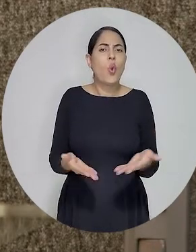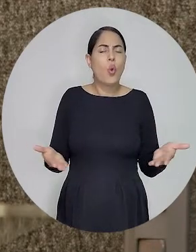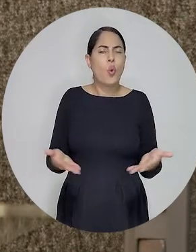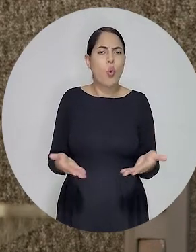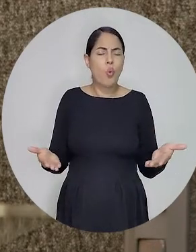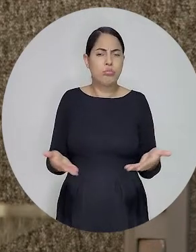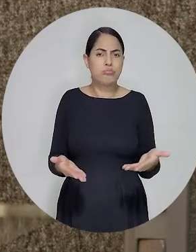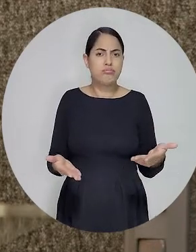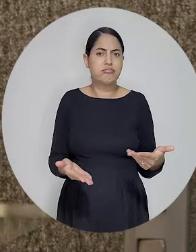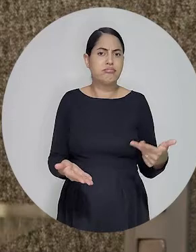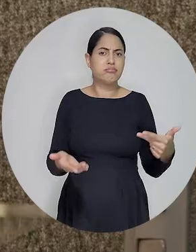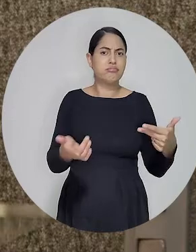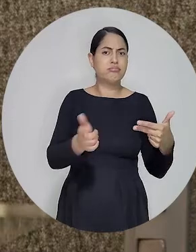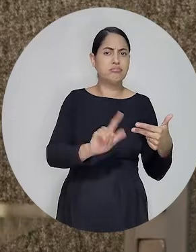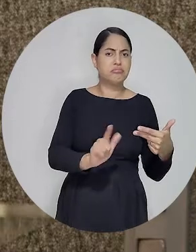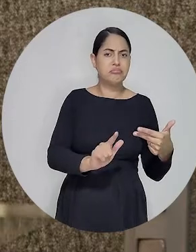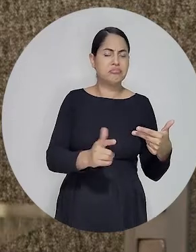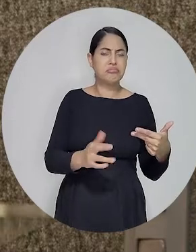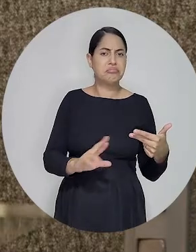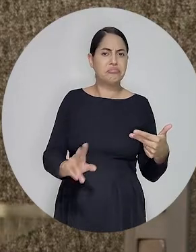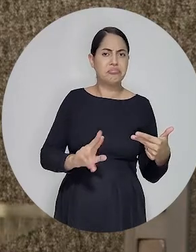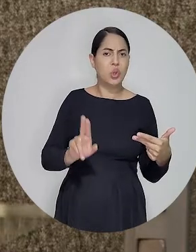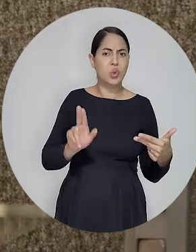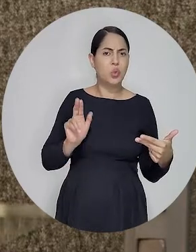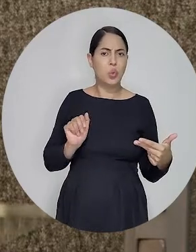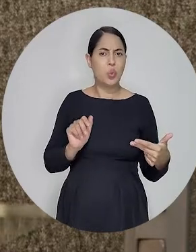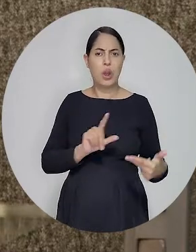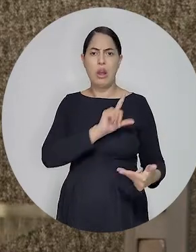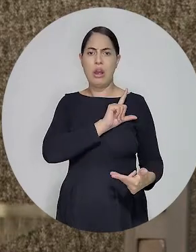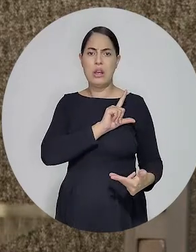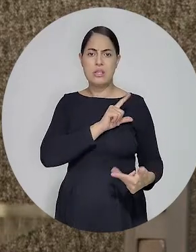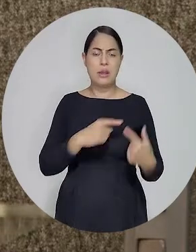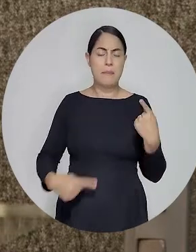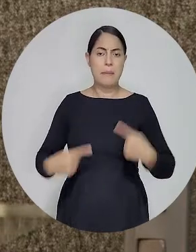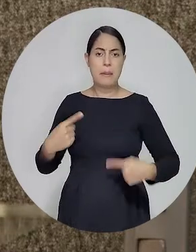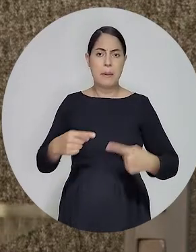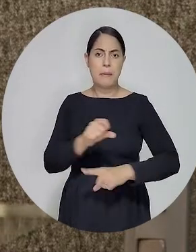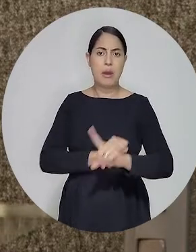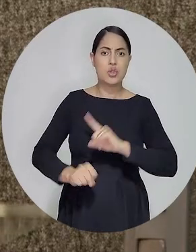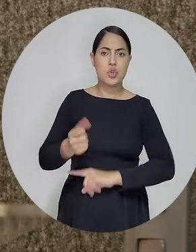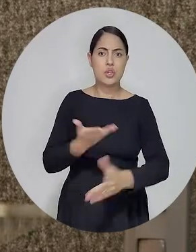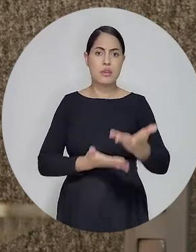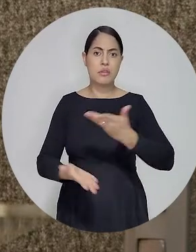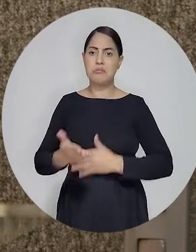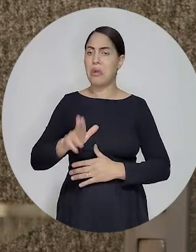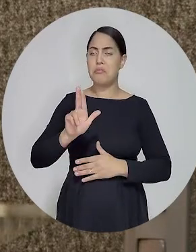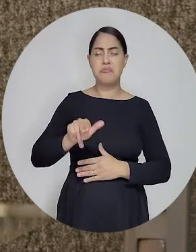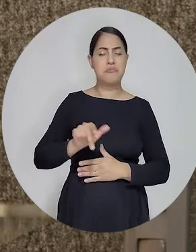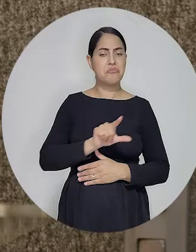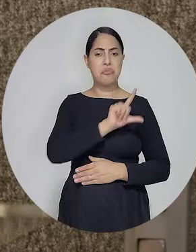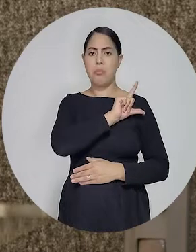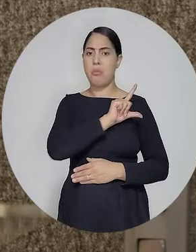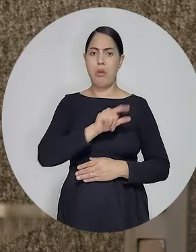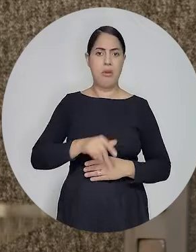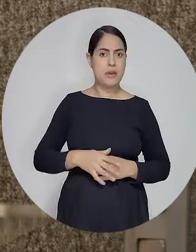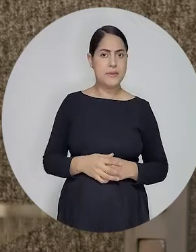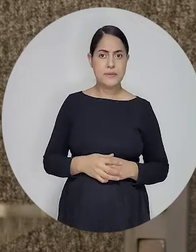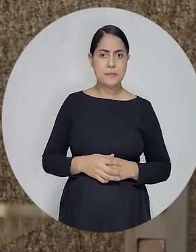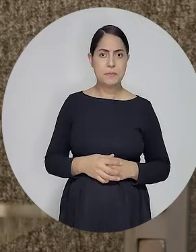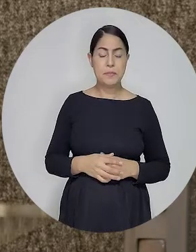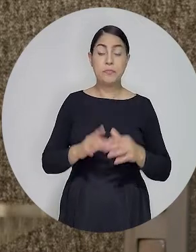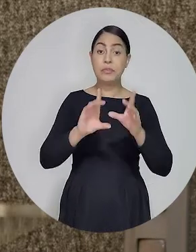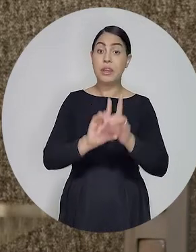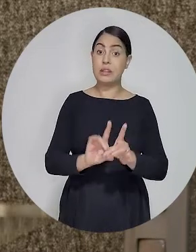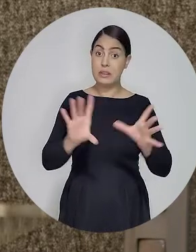forno, pela forja do Poder Legislativo, ele é um decreto-lei, portanto, não passou pelo debate com a sociedade,